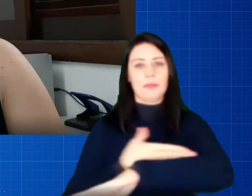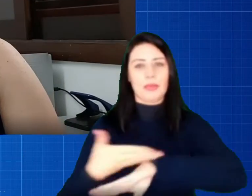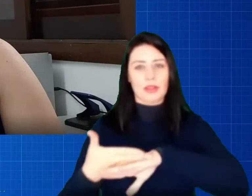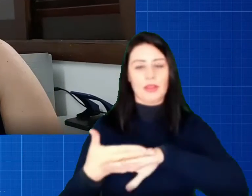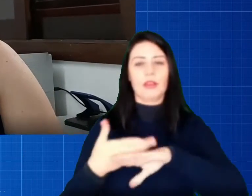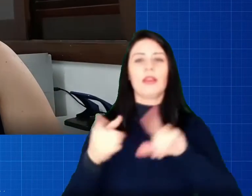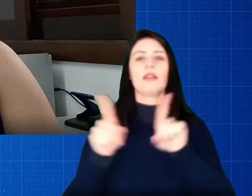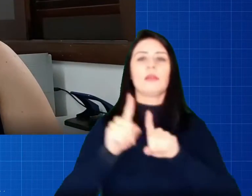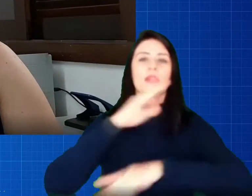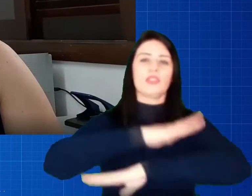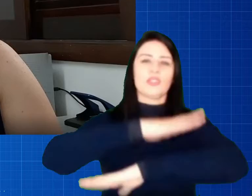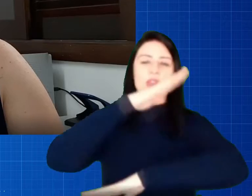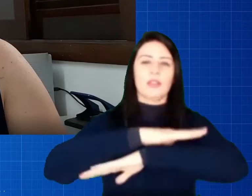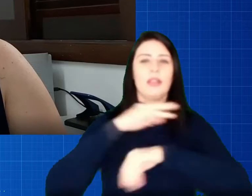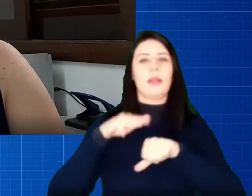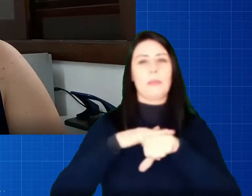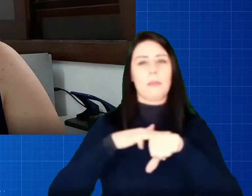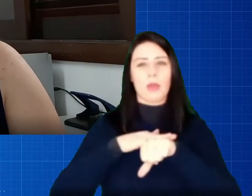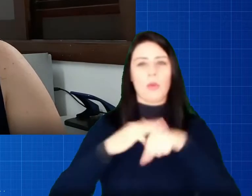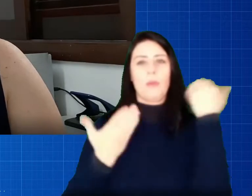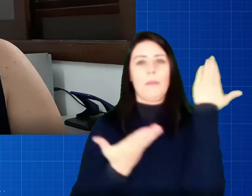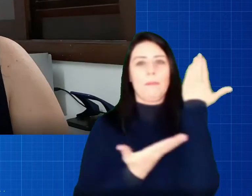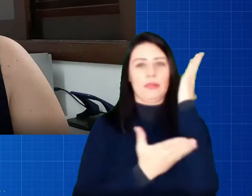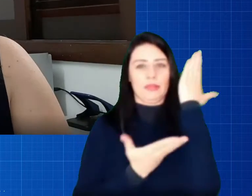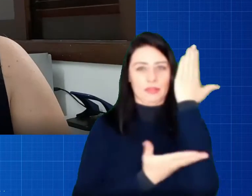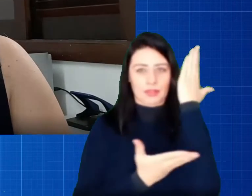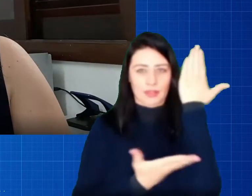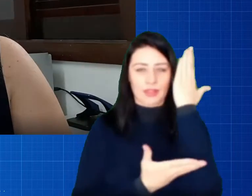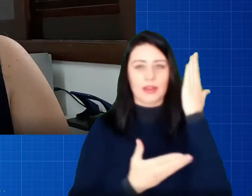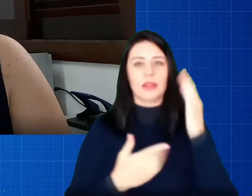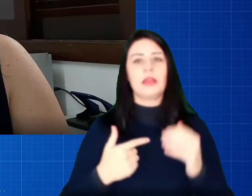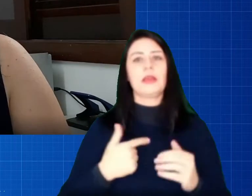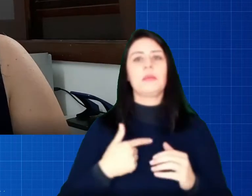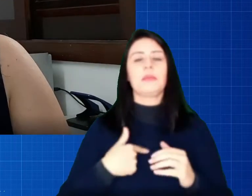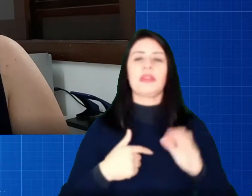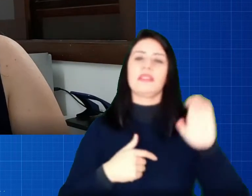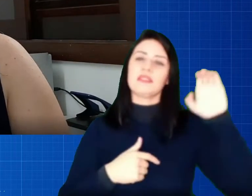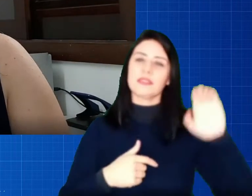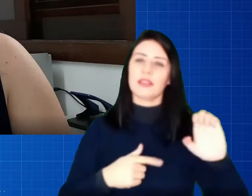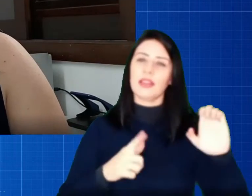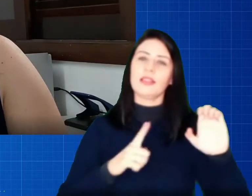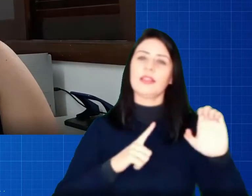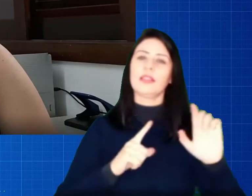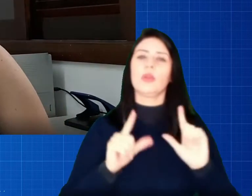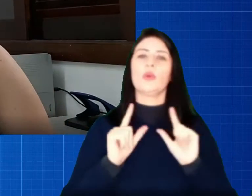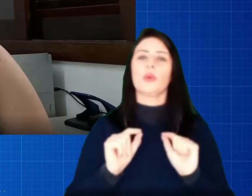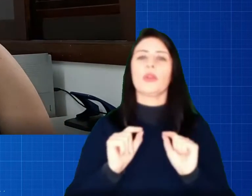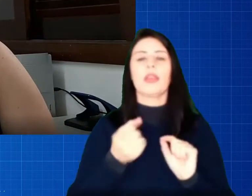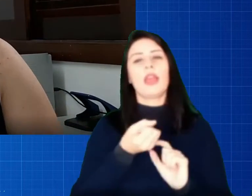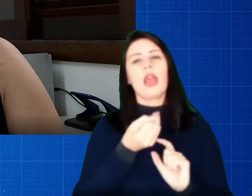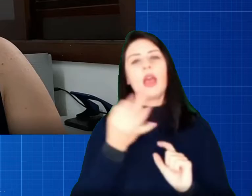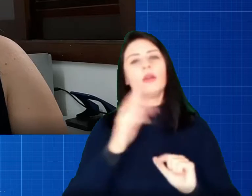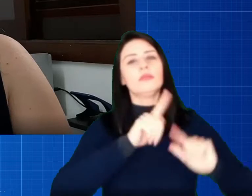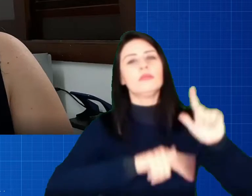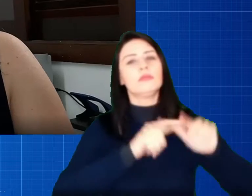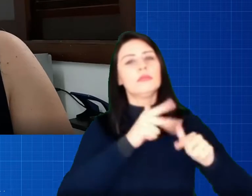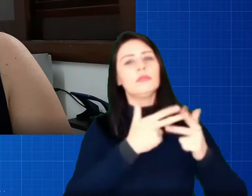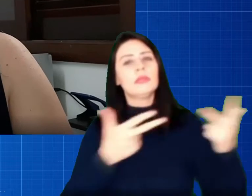branca com uma janela marrom de madeira à minha esquerda. Com